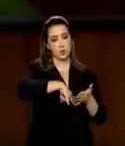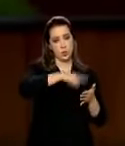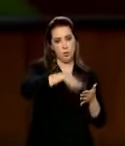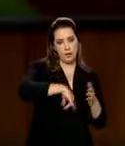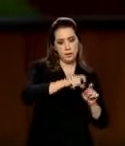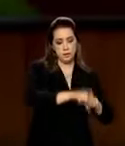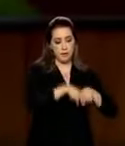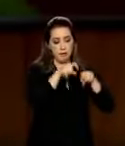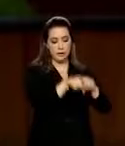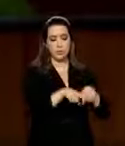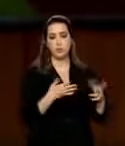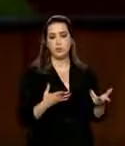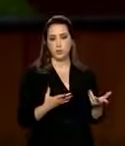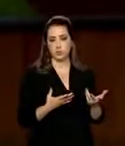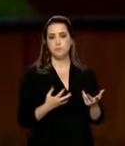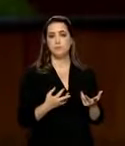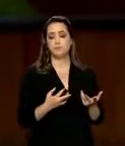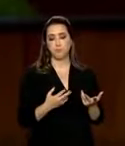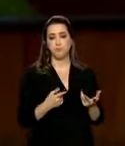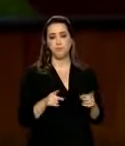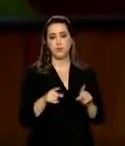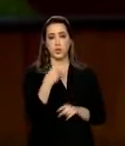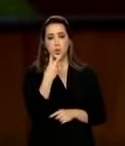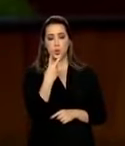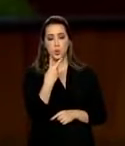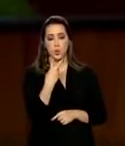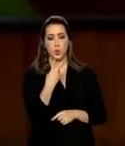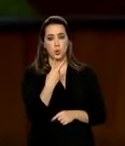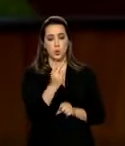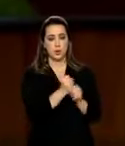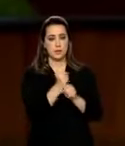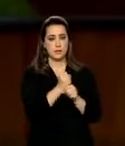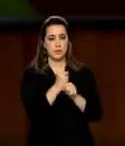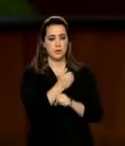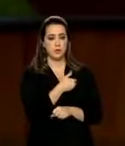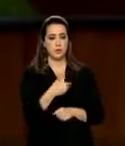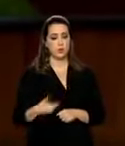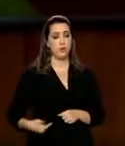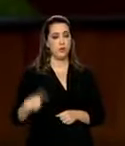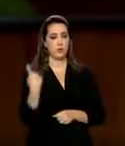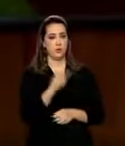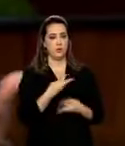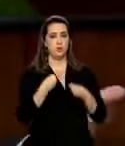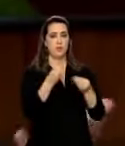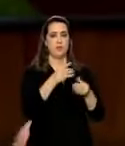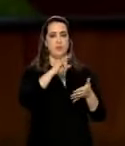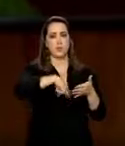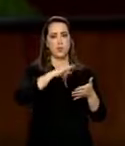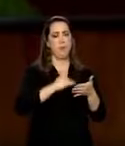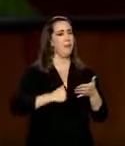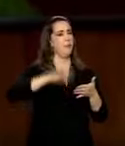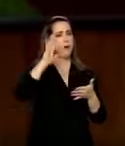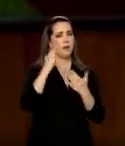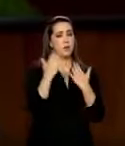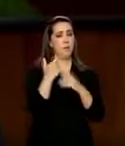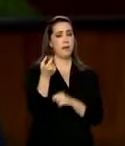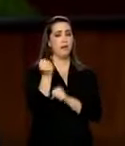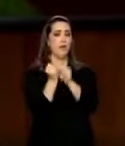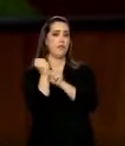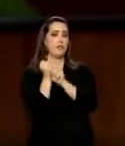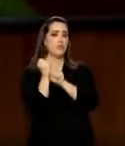agrária. Em 2 anos de governo, nós distribuímos mais títulos que os últimos 20 anos. Você está